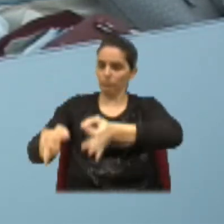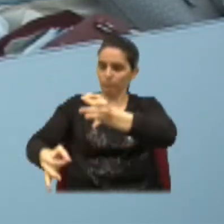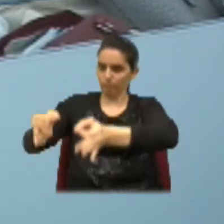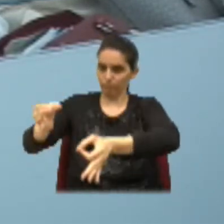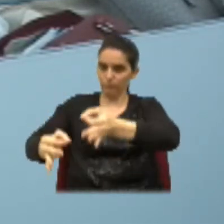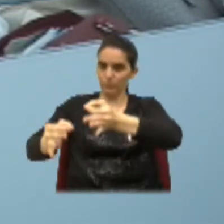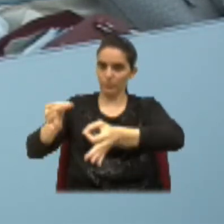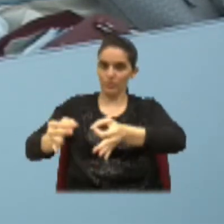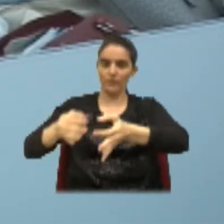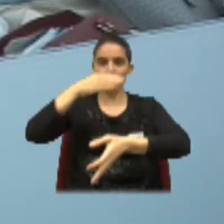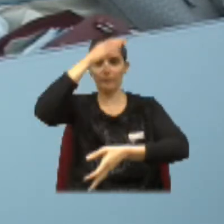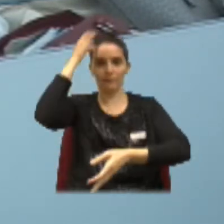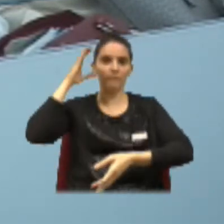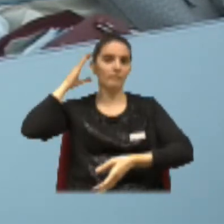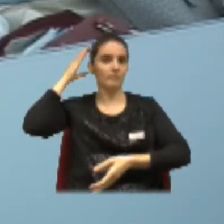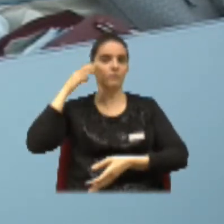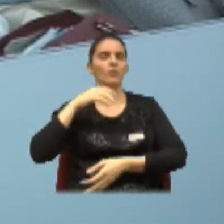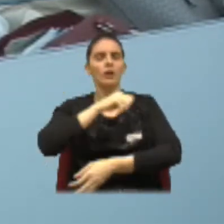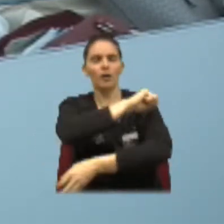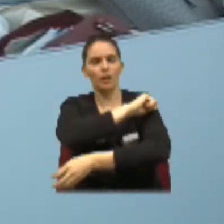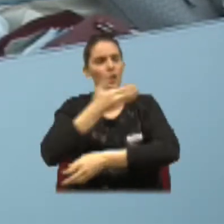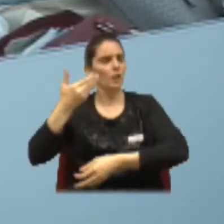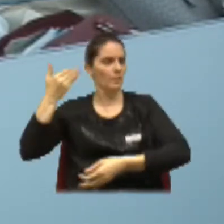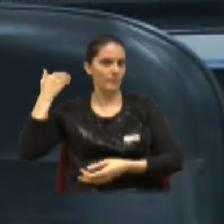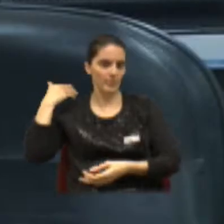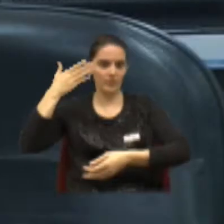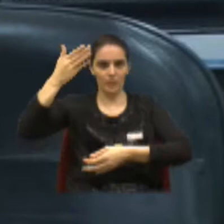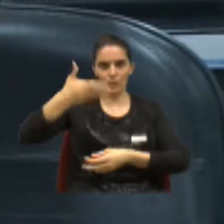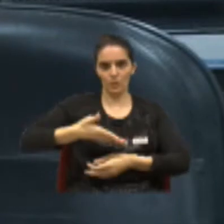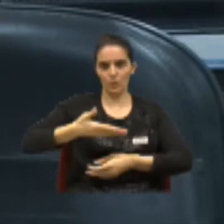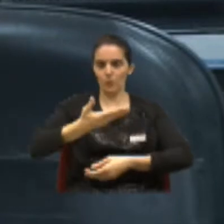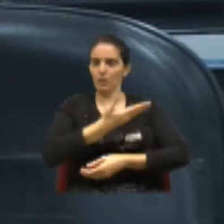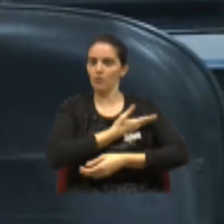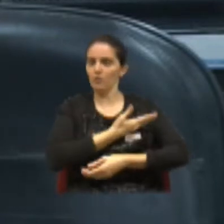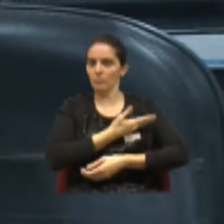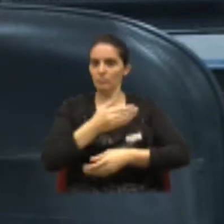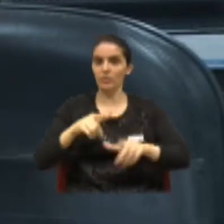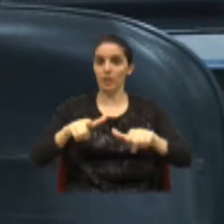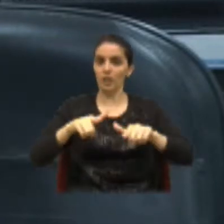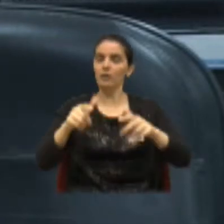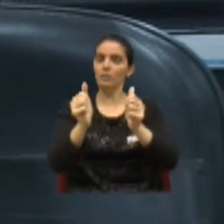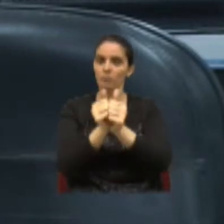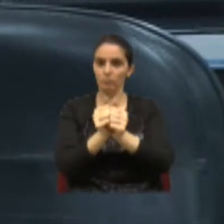o orgulho e privilégio de ser aluna e hoje colega em uma das instituições que